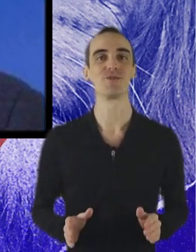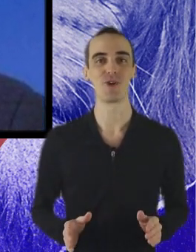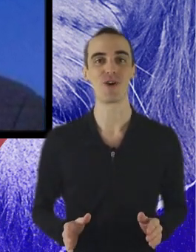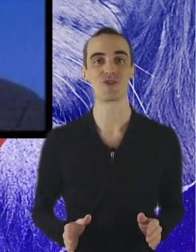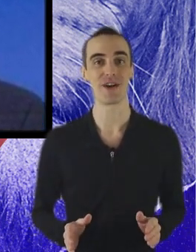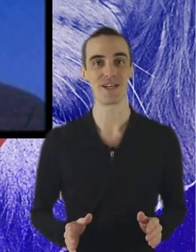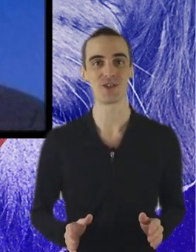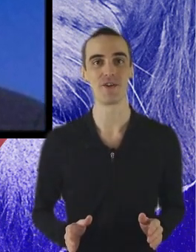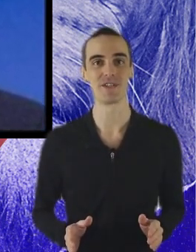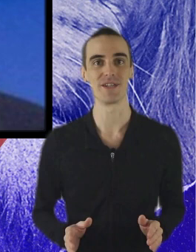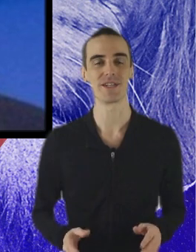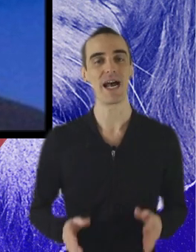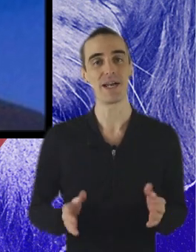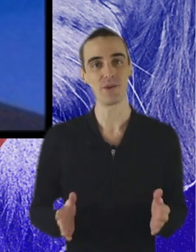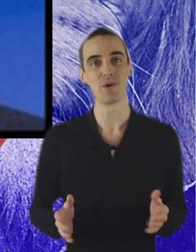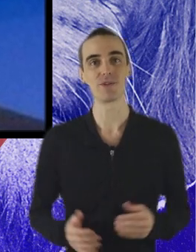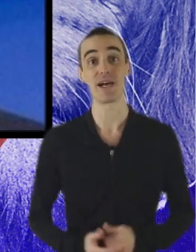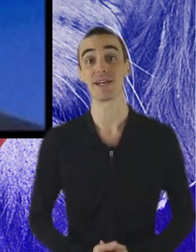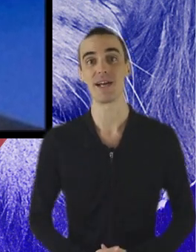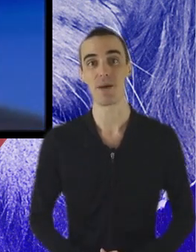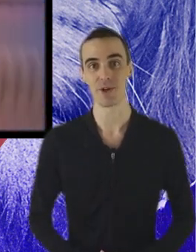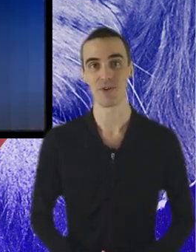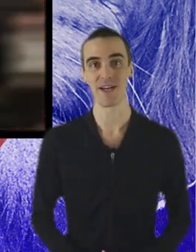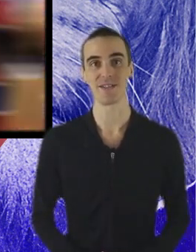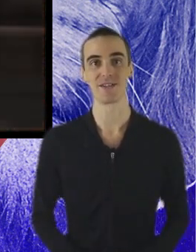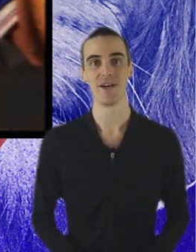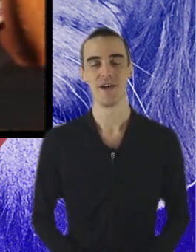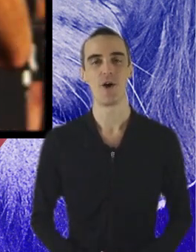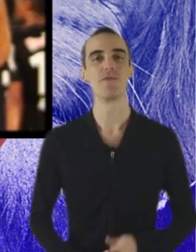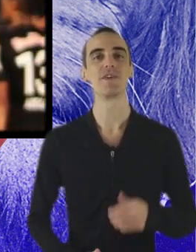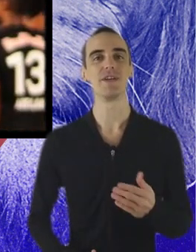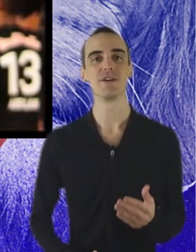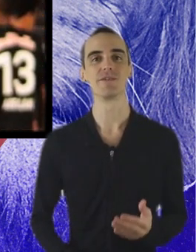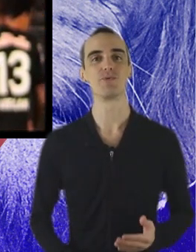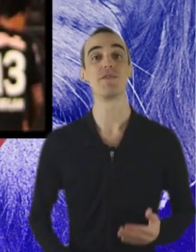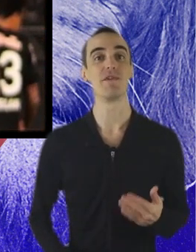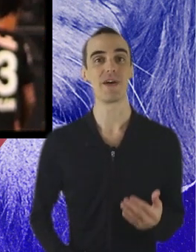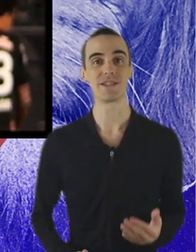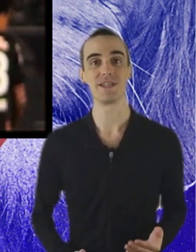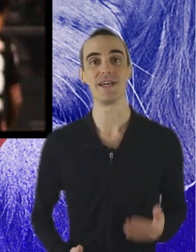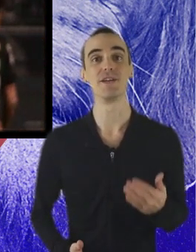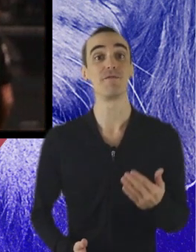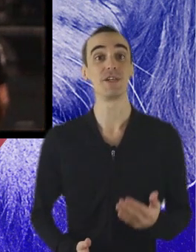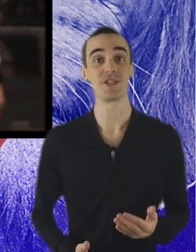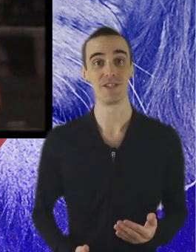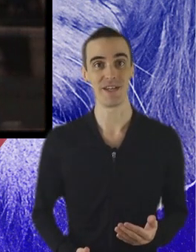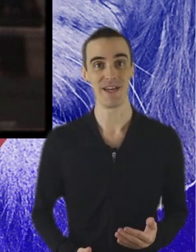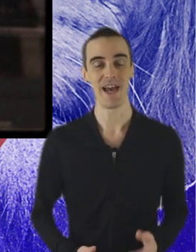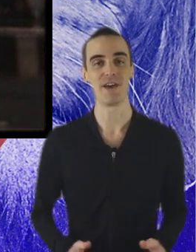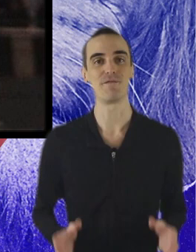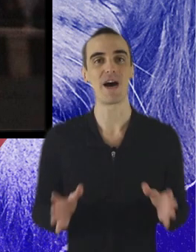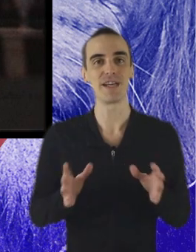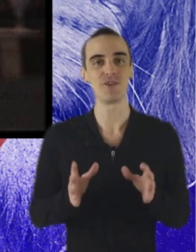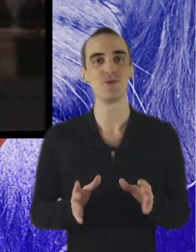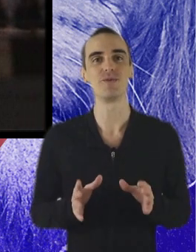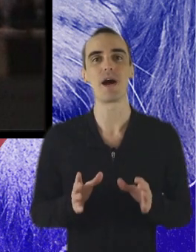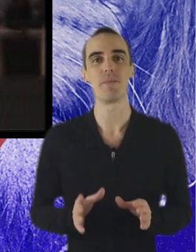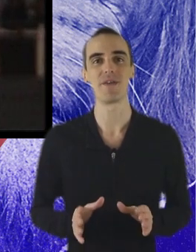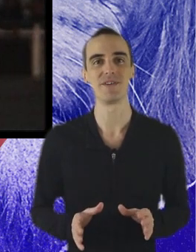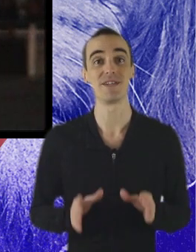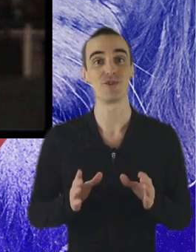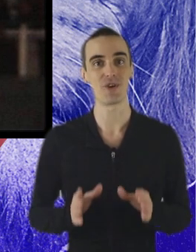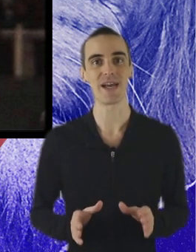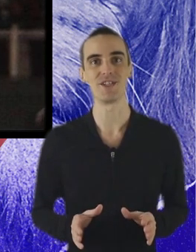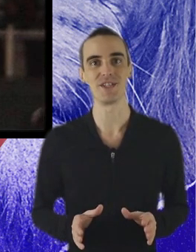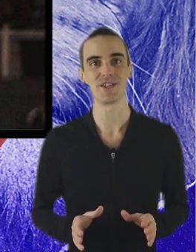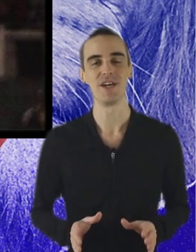chegada do Brites, ele mudou para uma linha de quatro", disse o comentarista. Por analogia, além da contratação do argentino Emanuel Brites, o